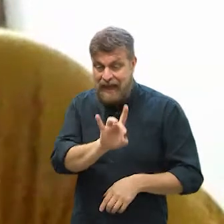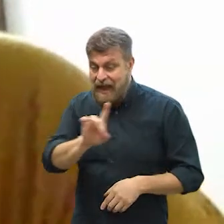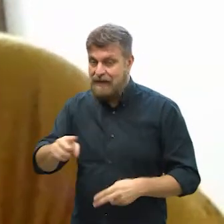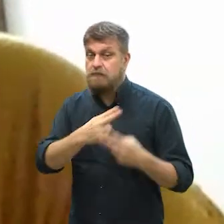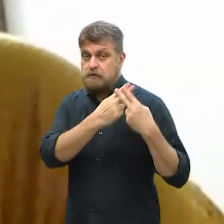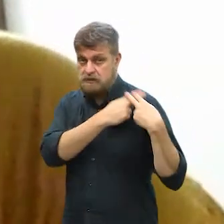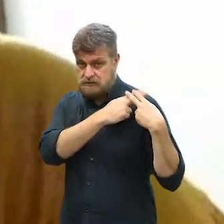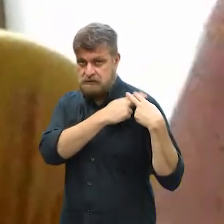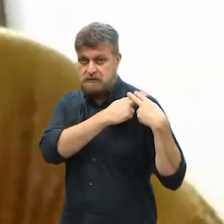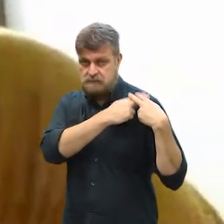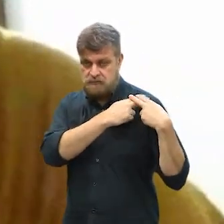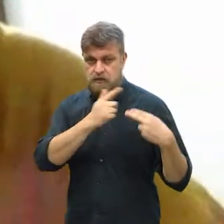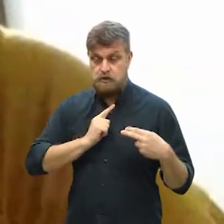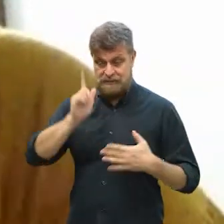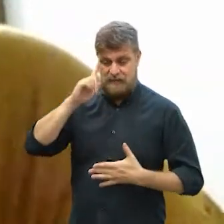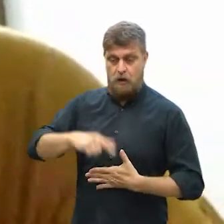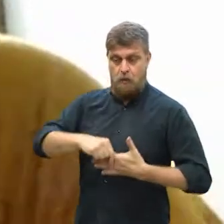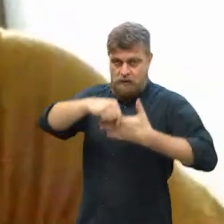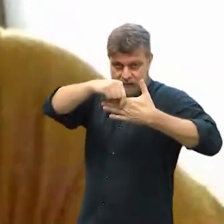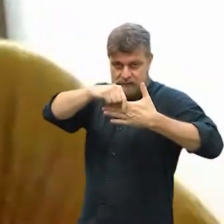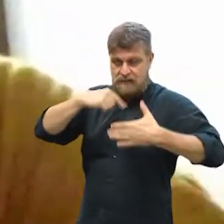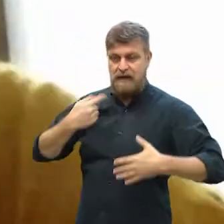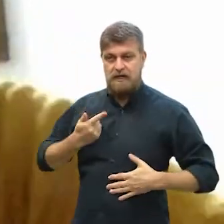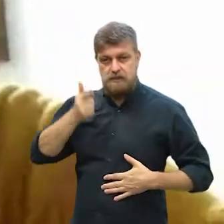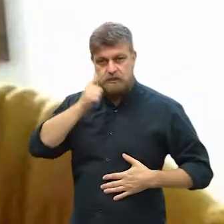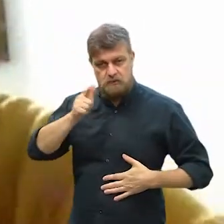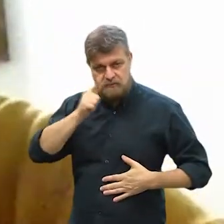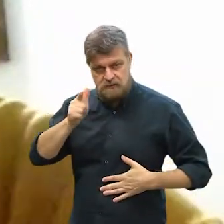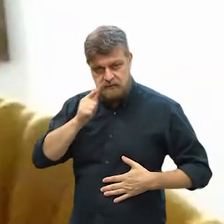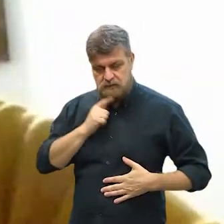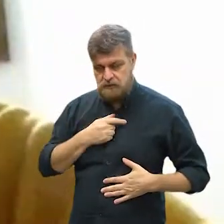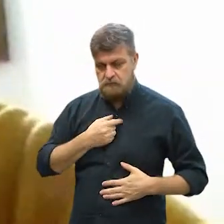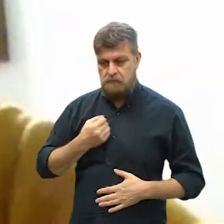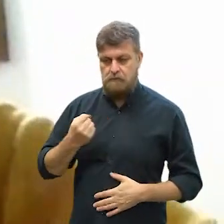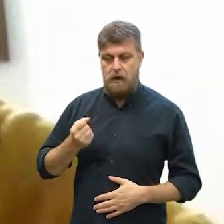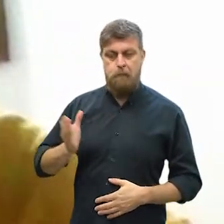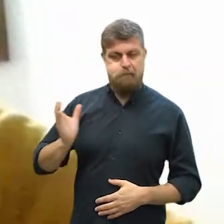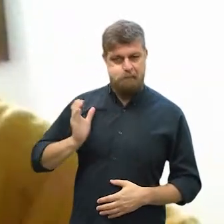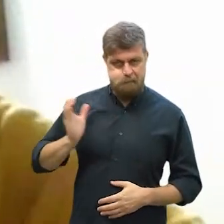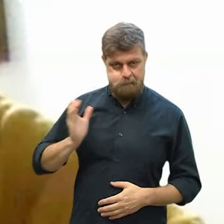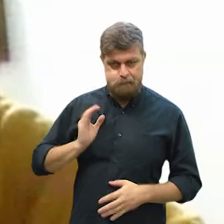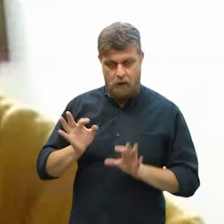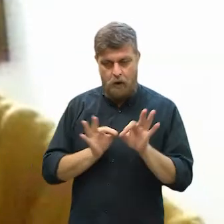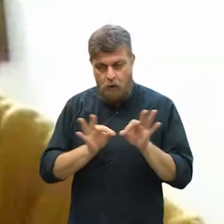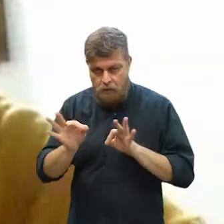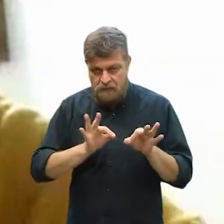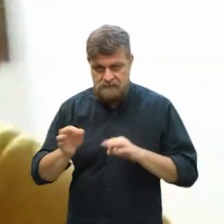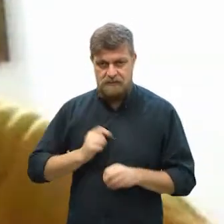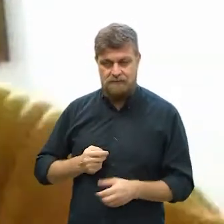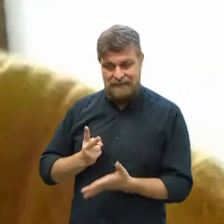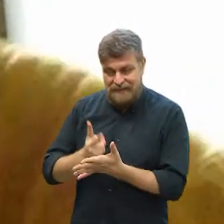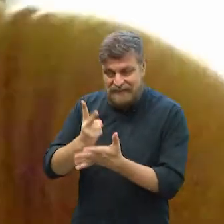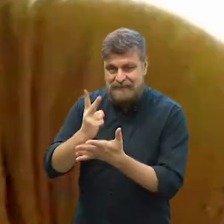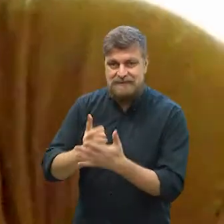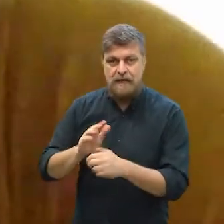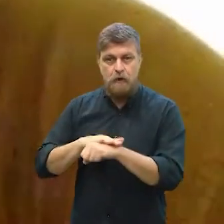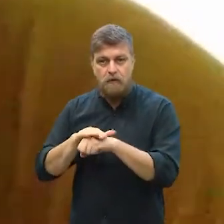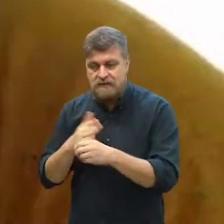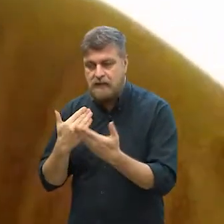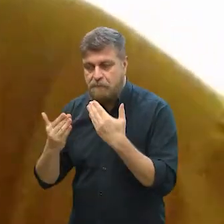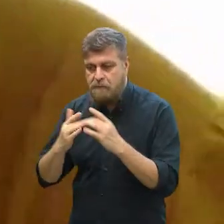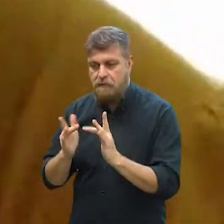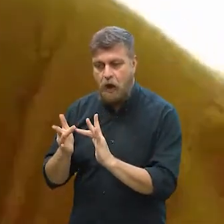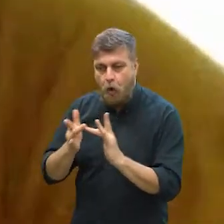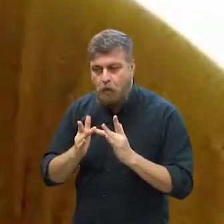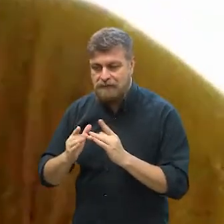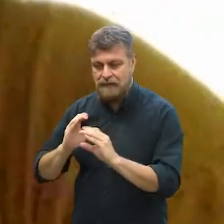individuais também com a liderança, que a gente conseguiu chegar nesse número. Assim. Então, um pouco de organização, frequência e consistência nas conversas foi o que ajudou a